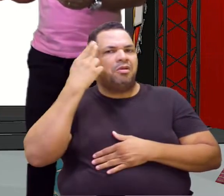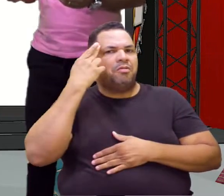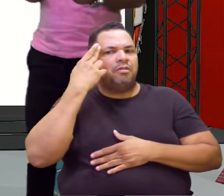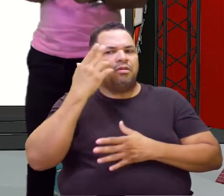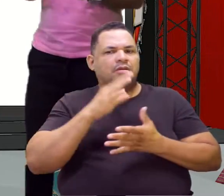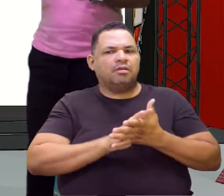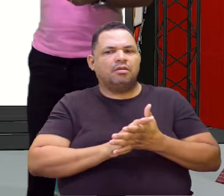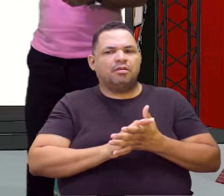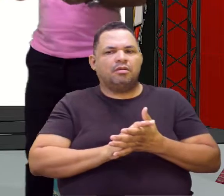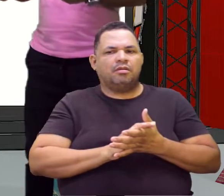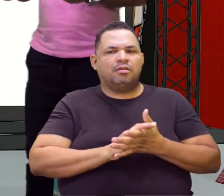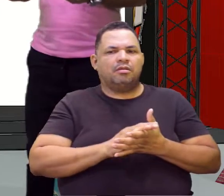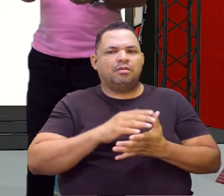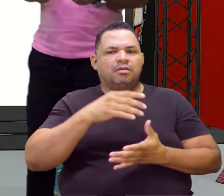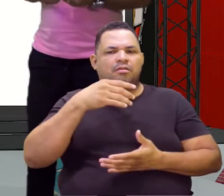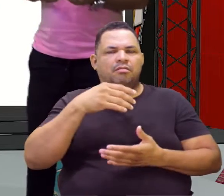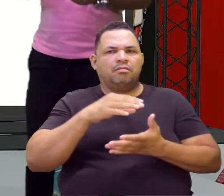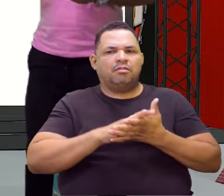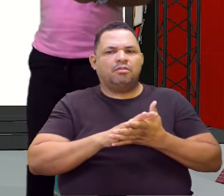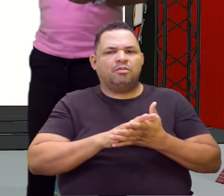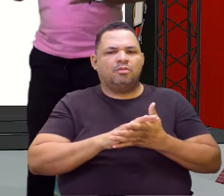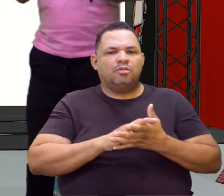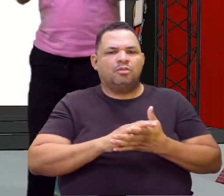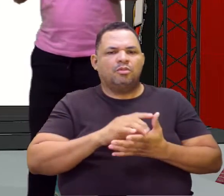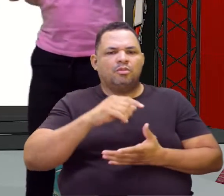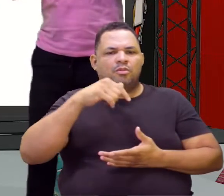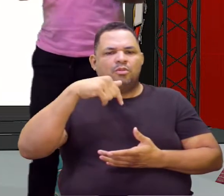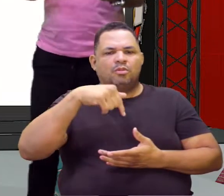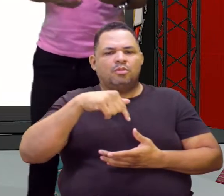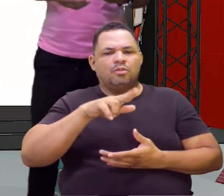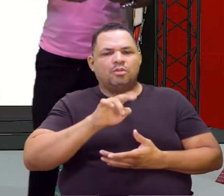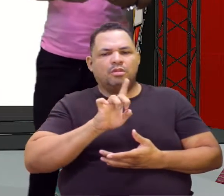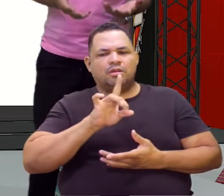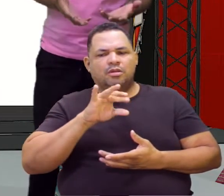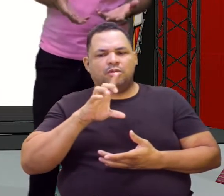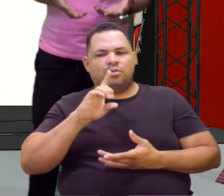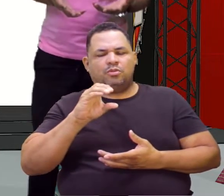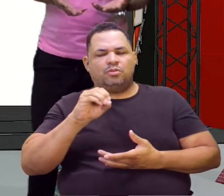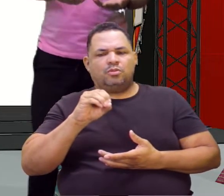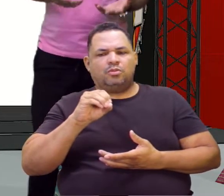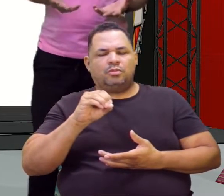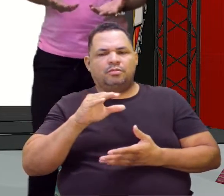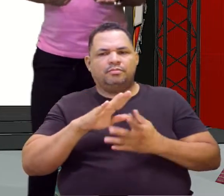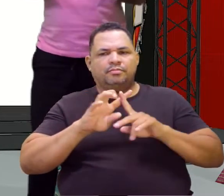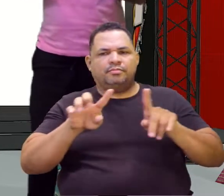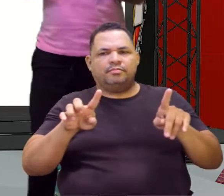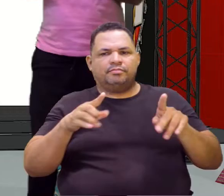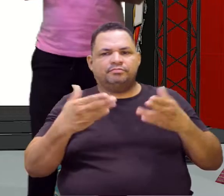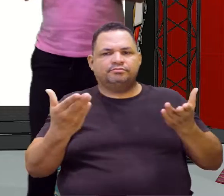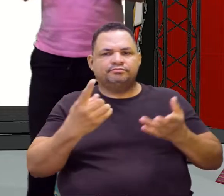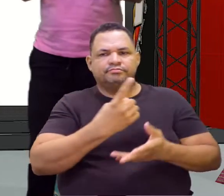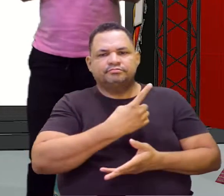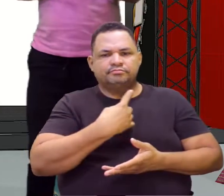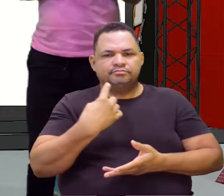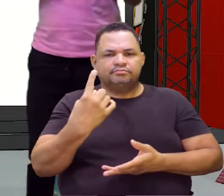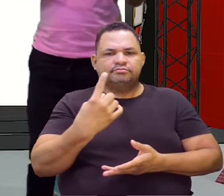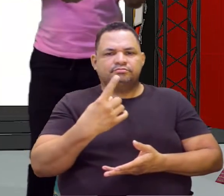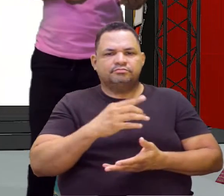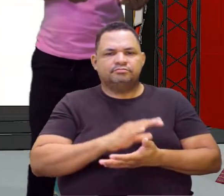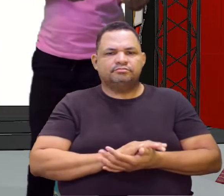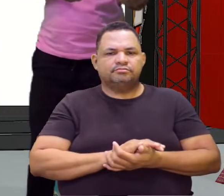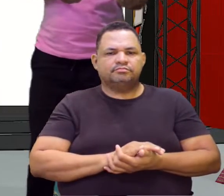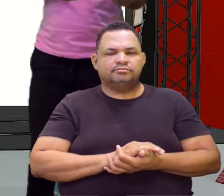Se a gente falasse trigônos ou quadrigônos, talvez com o tempo acostumássemos. Mas nós chamamos